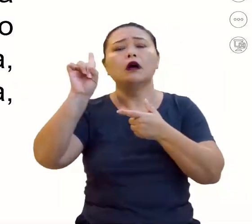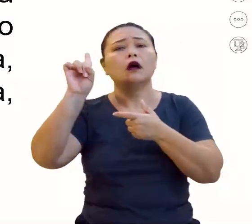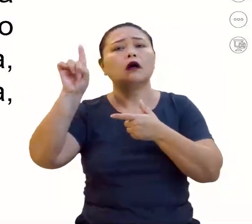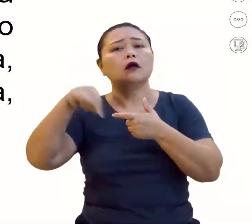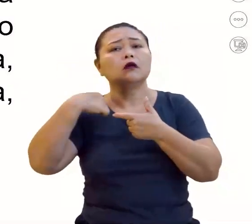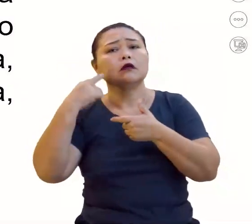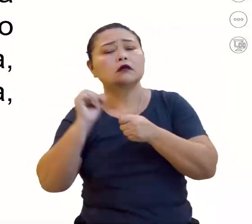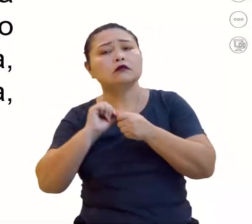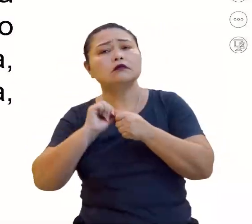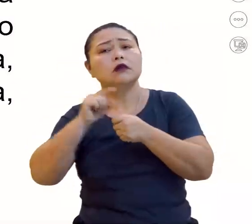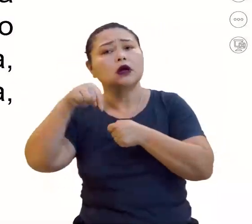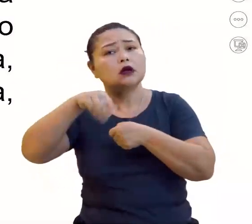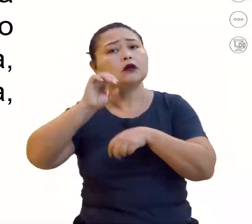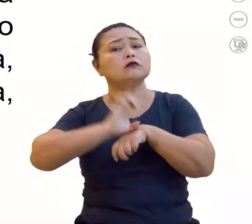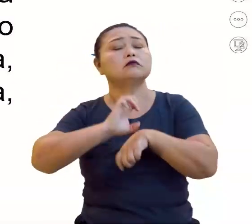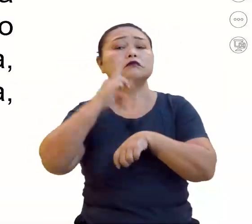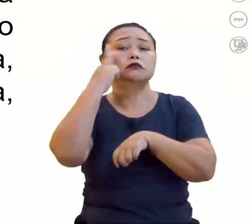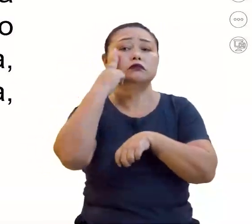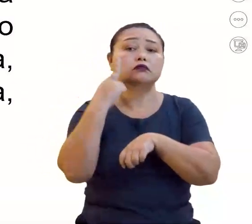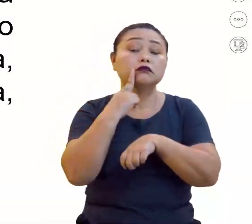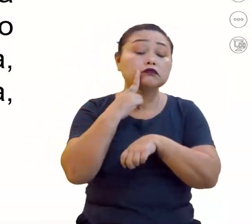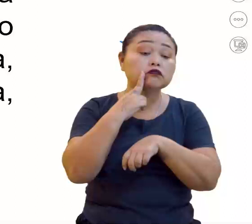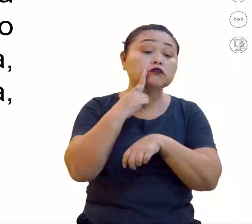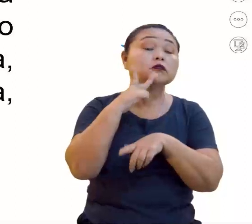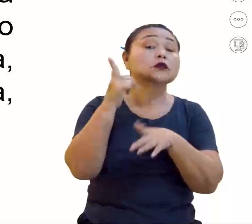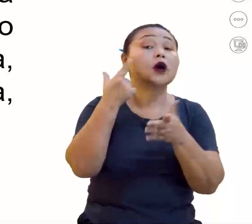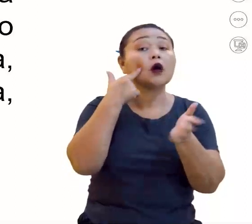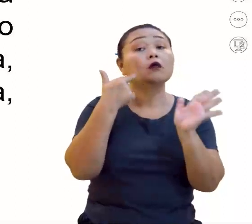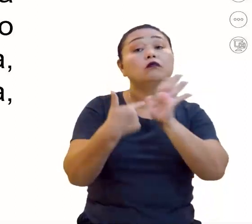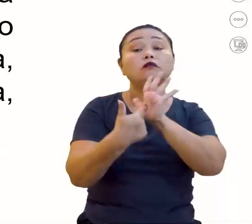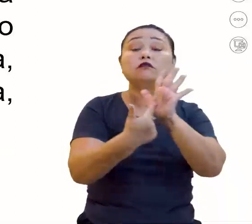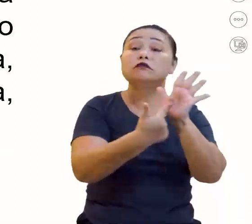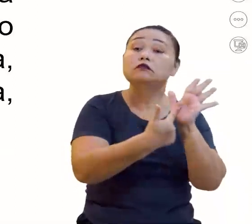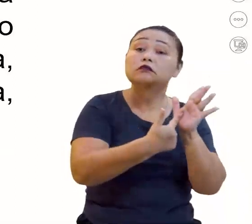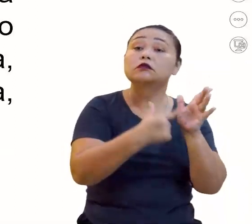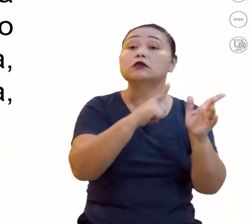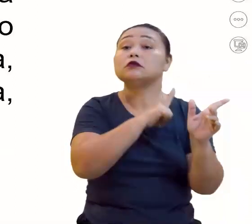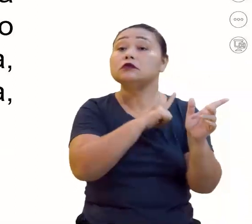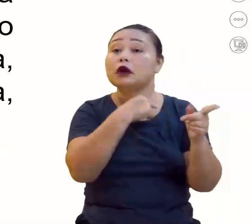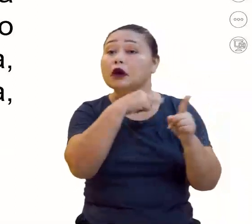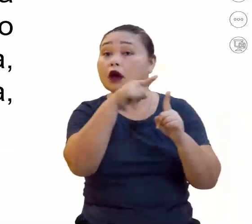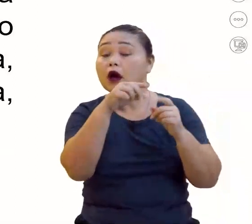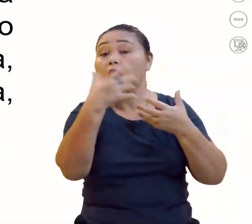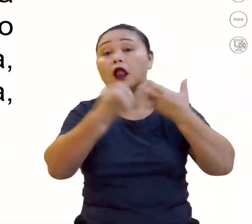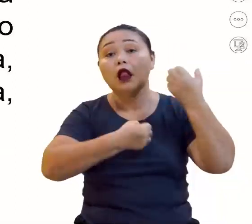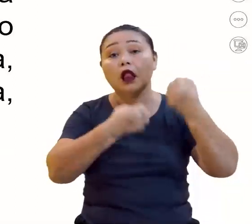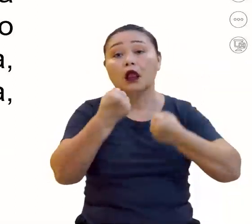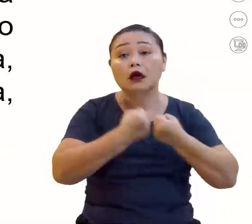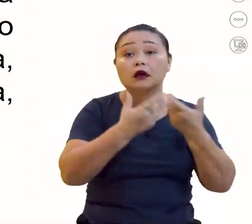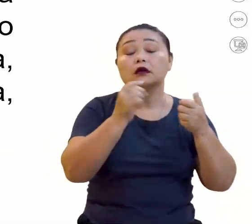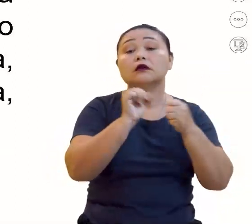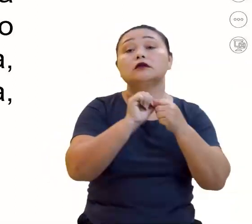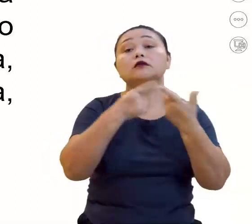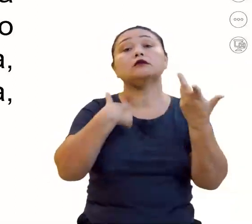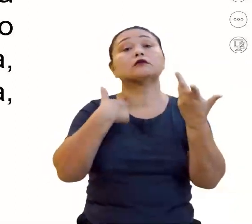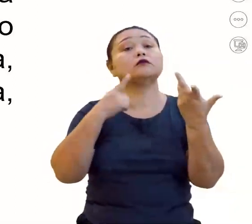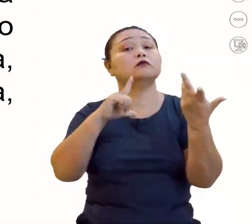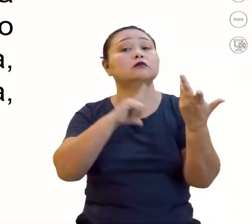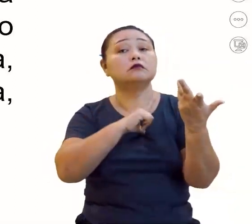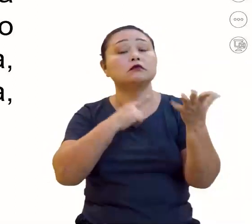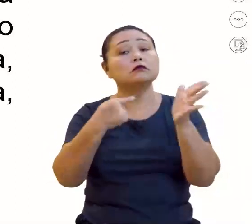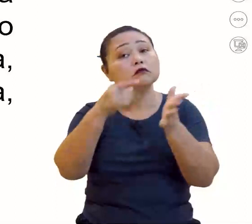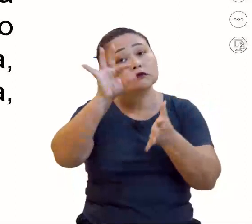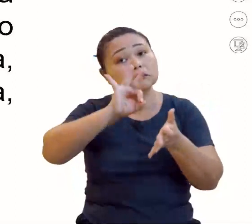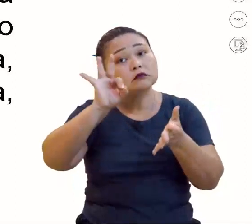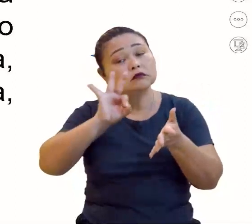produção de banana, à produção de castanha, à produção de leite. São dados estatísticos. Então a matemática é